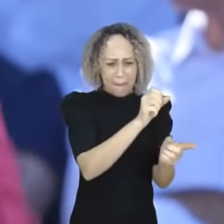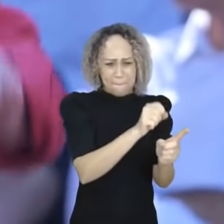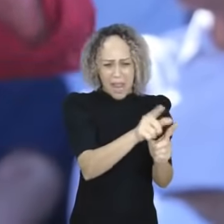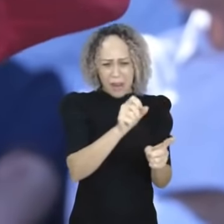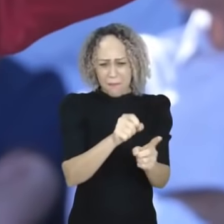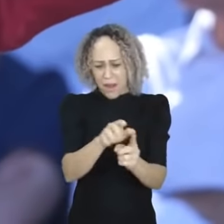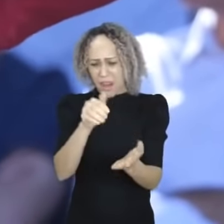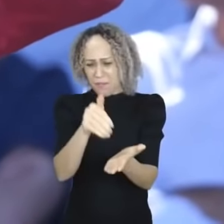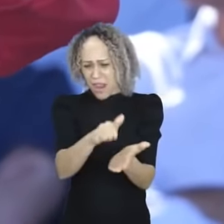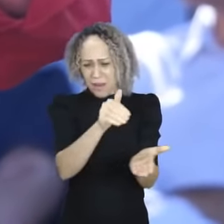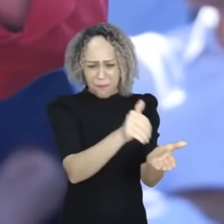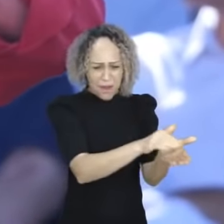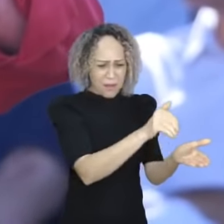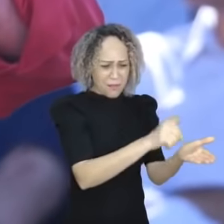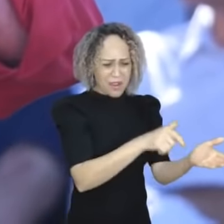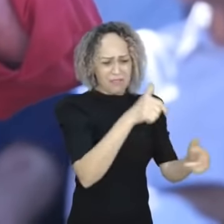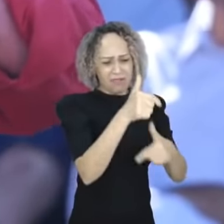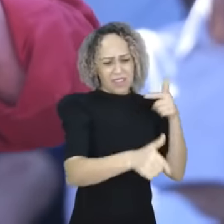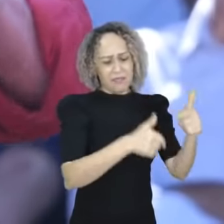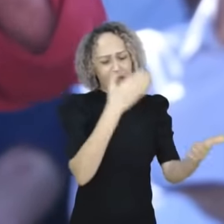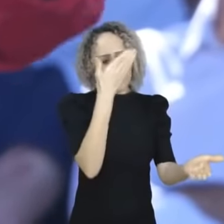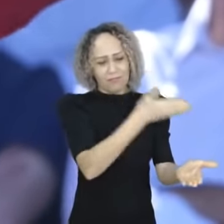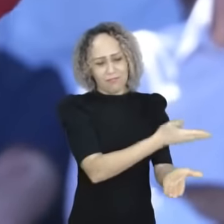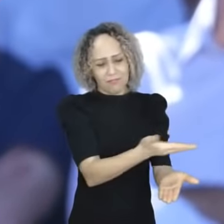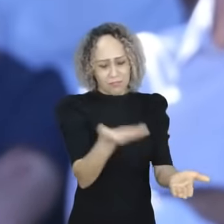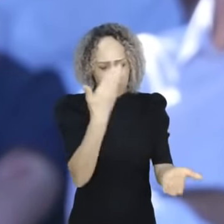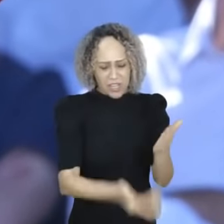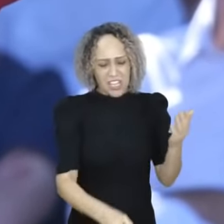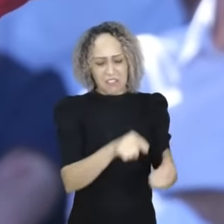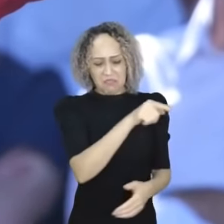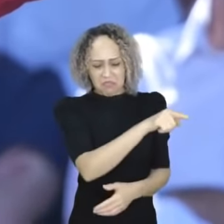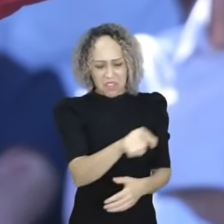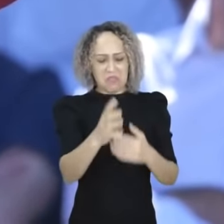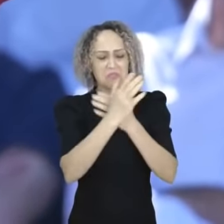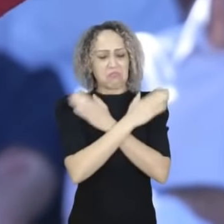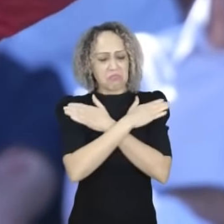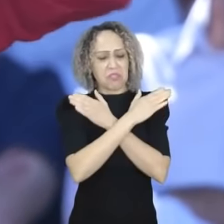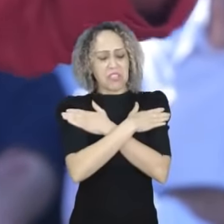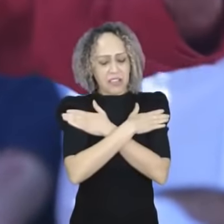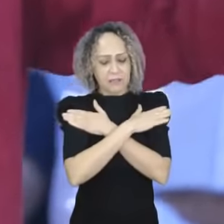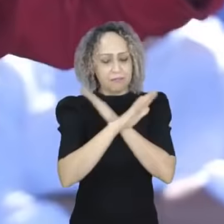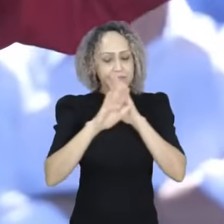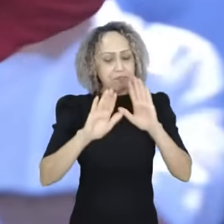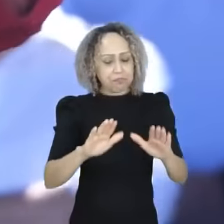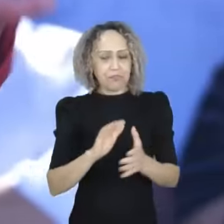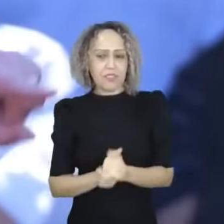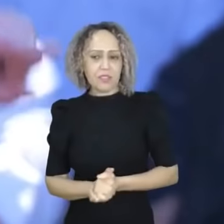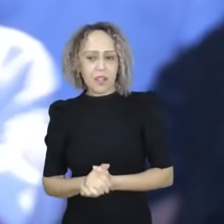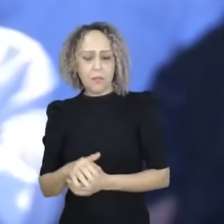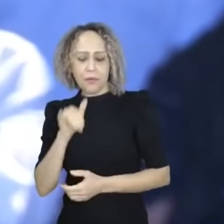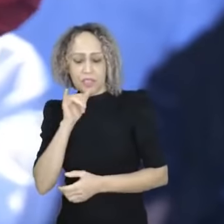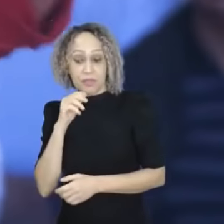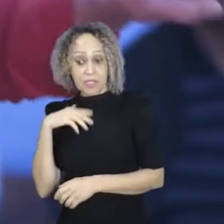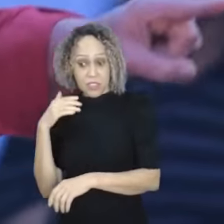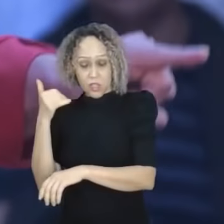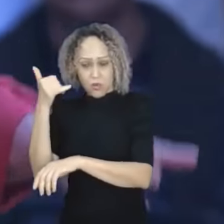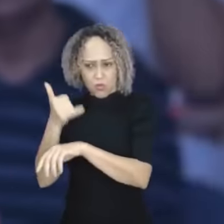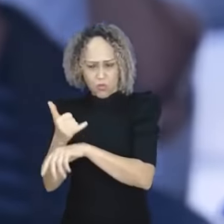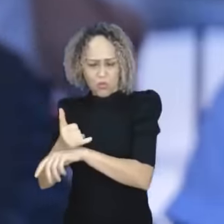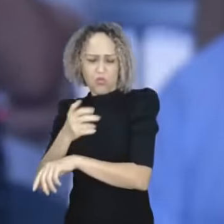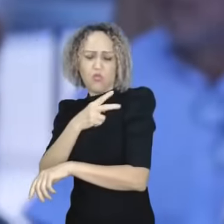Vamos. E ninguém fez mais do que o PT. Mas se um patrão roubou, você julga, investiga,